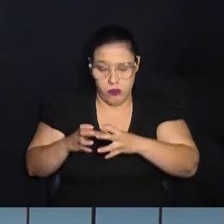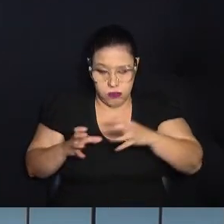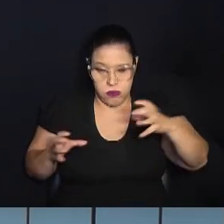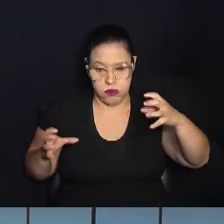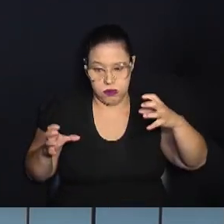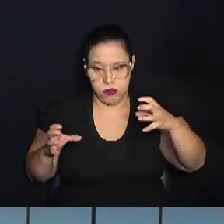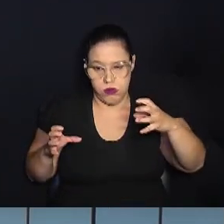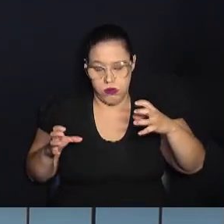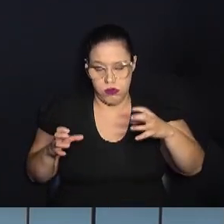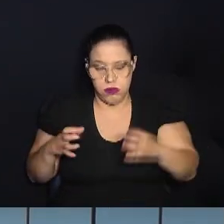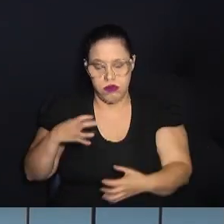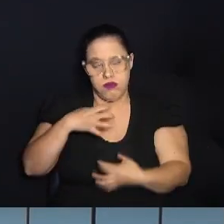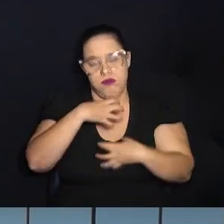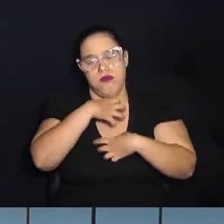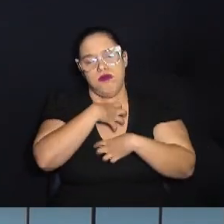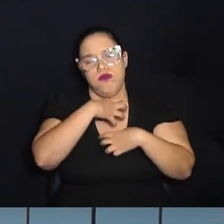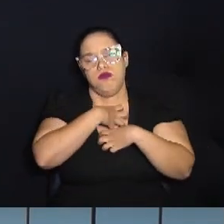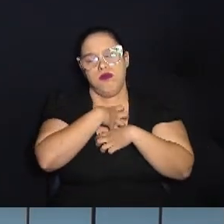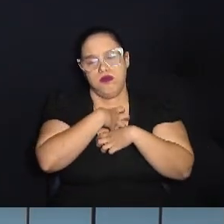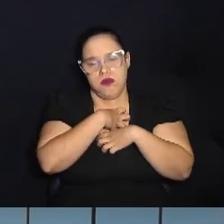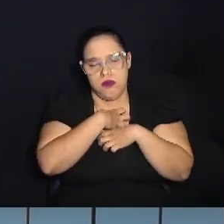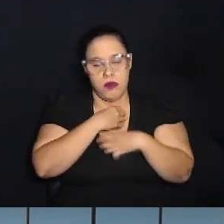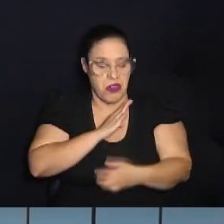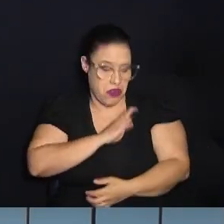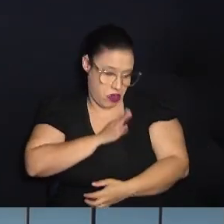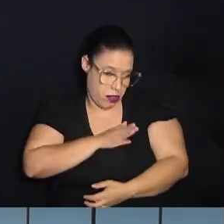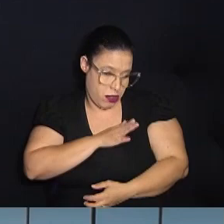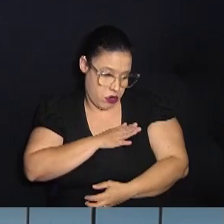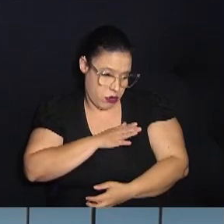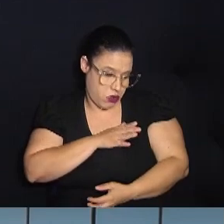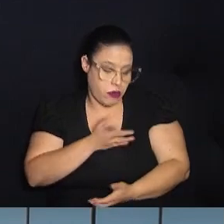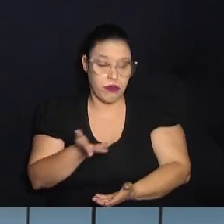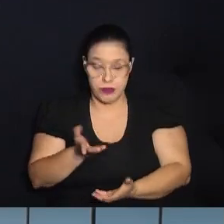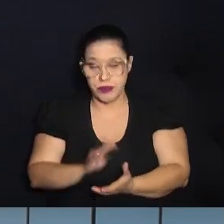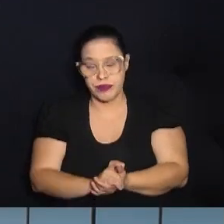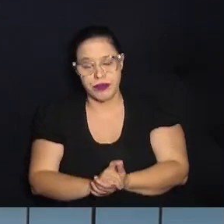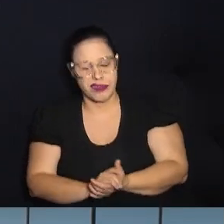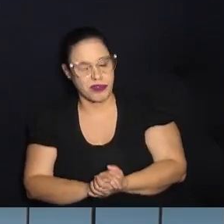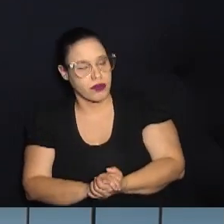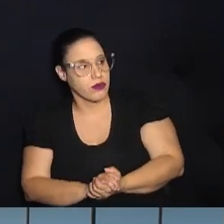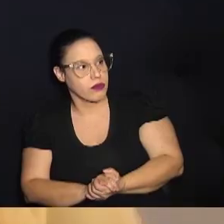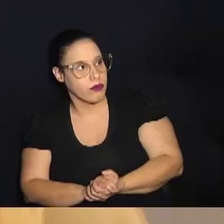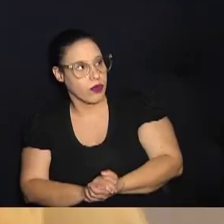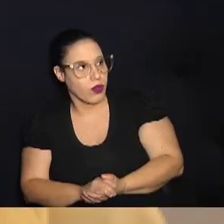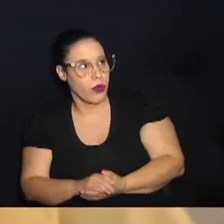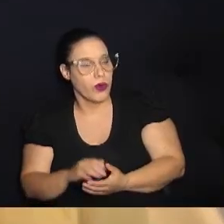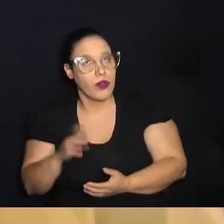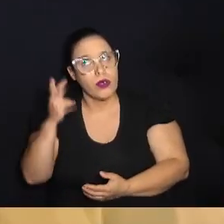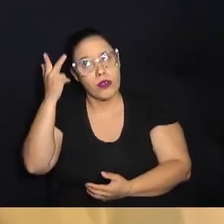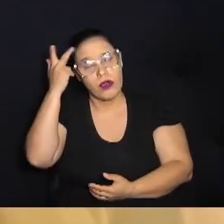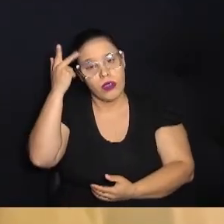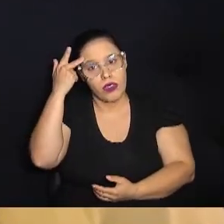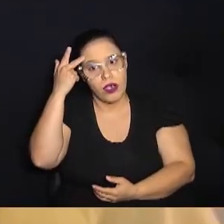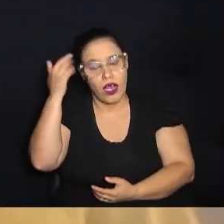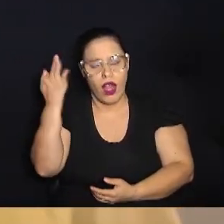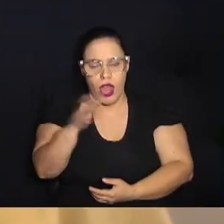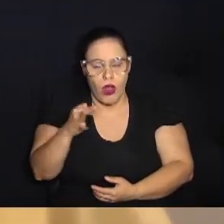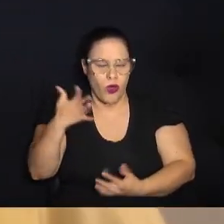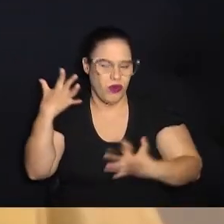inverno, além das questões respiratórias e cardiovasculares, né? É muito comum as